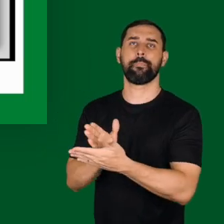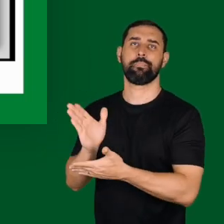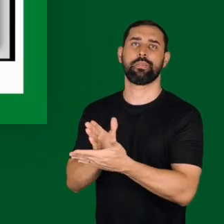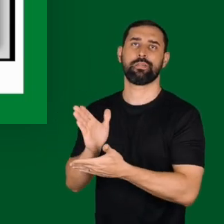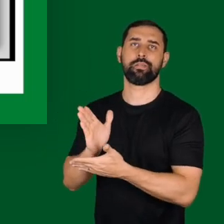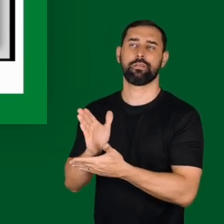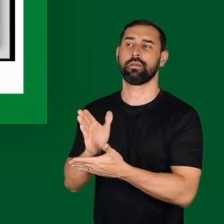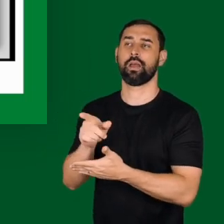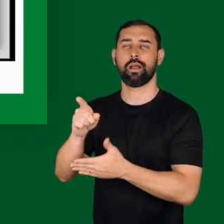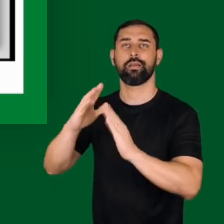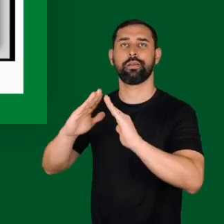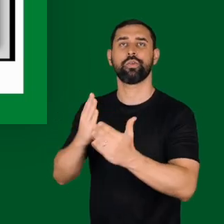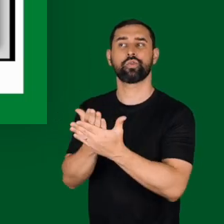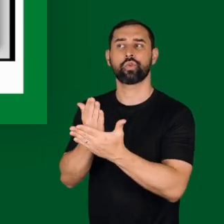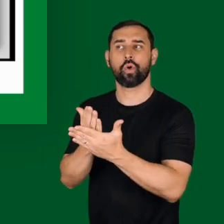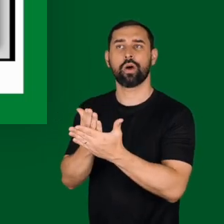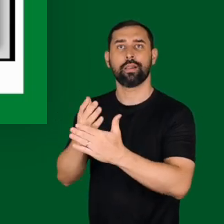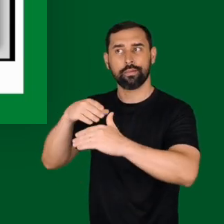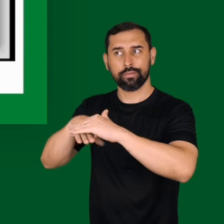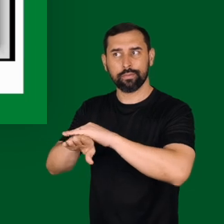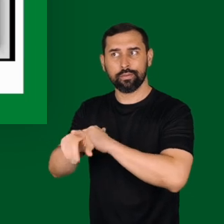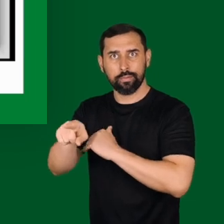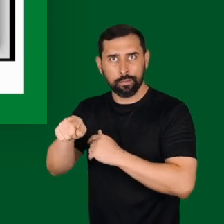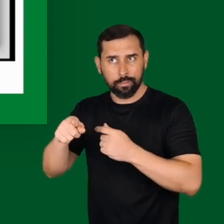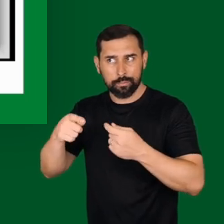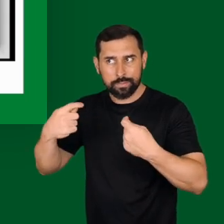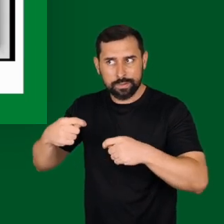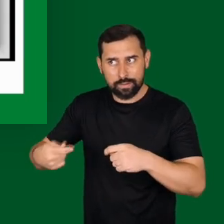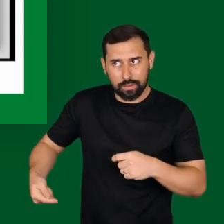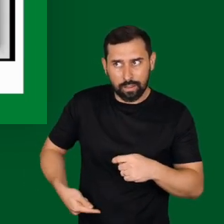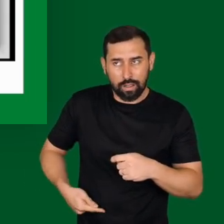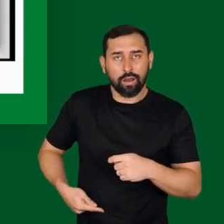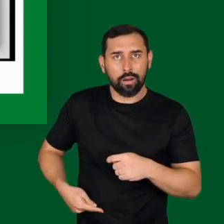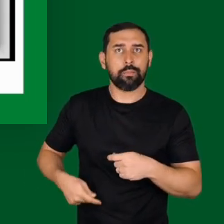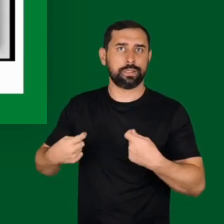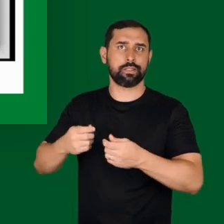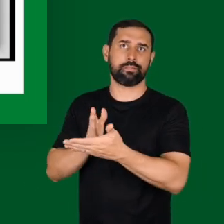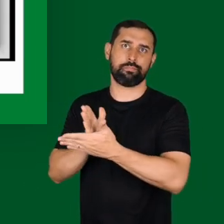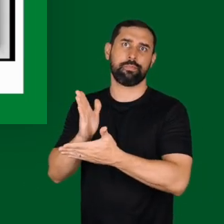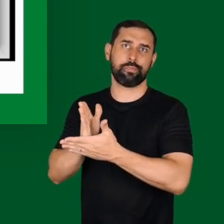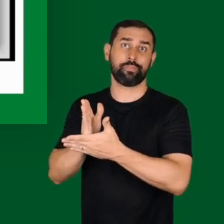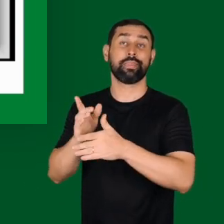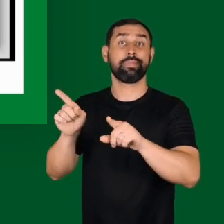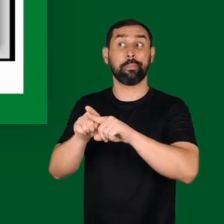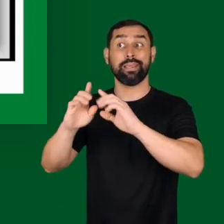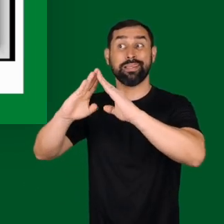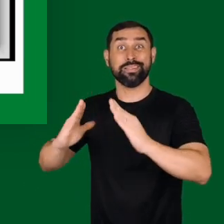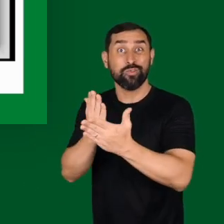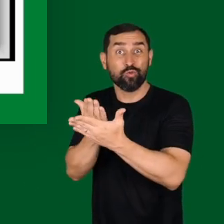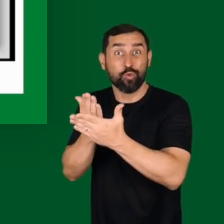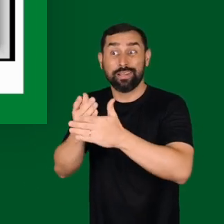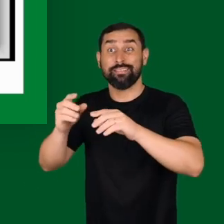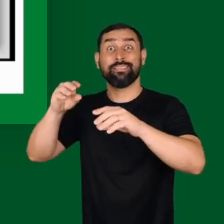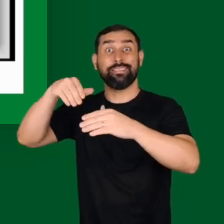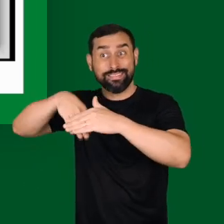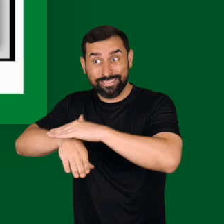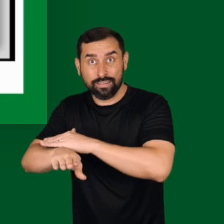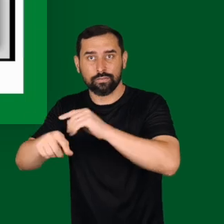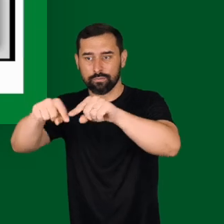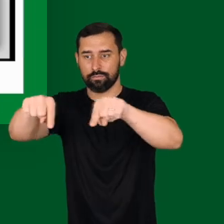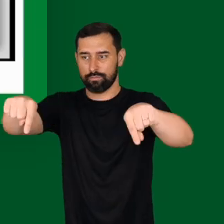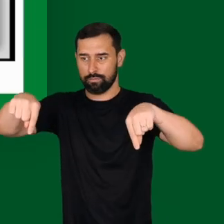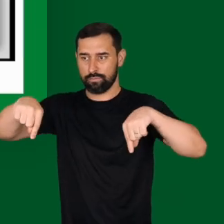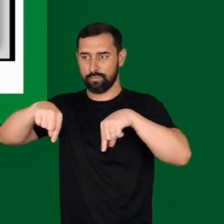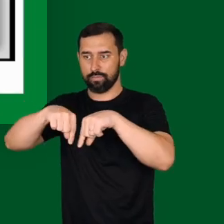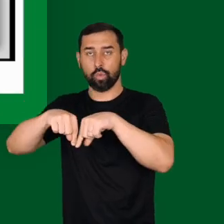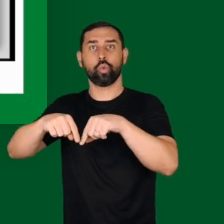faça, ou adolescente, a sua aplicação em horário escolar. E precisa ter, né, no ambiente escolar, um ambiente adequado para que essa criança faça